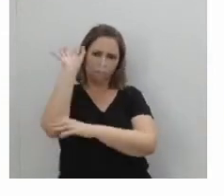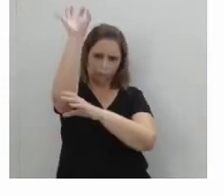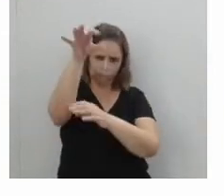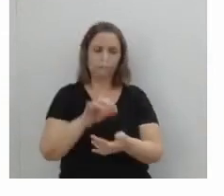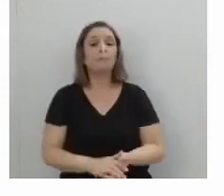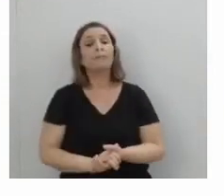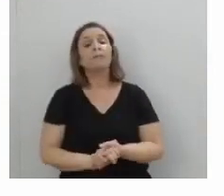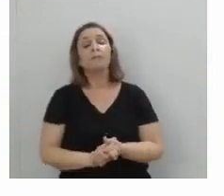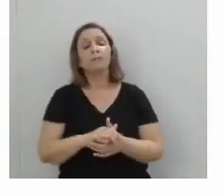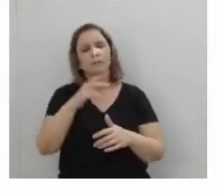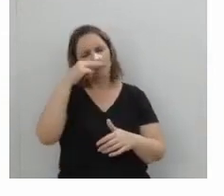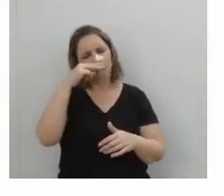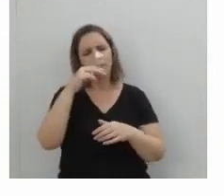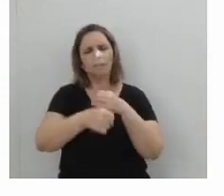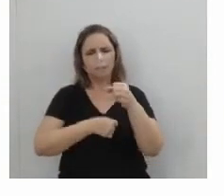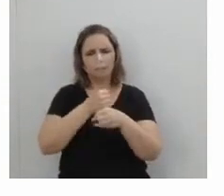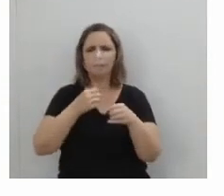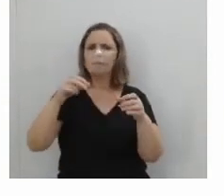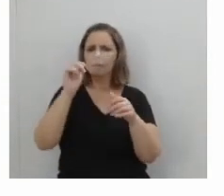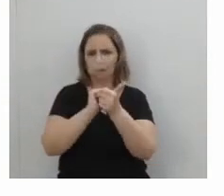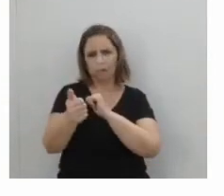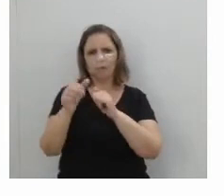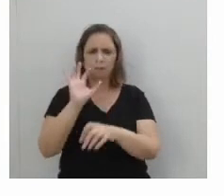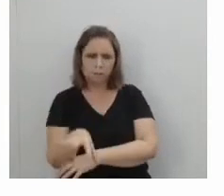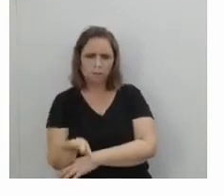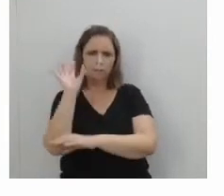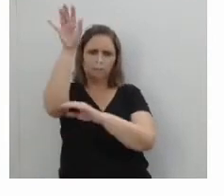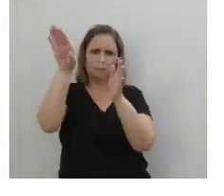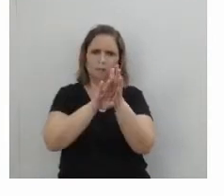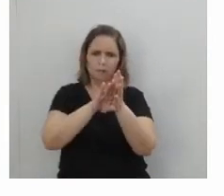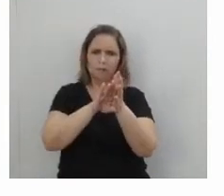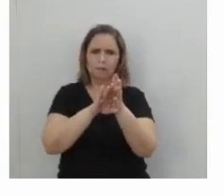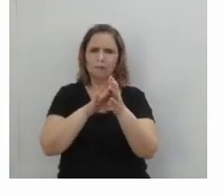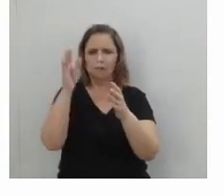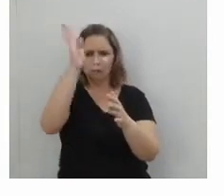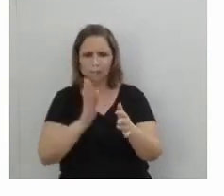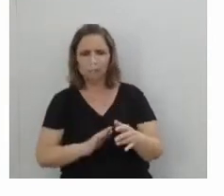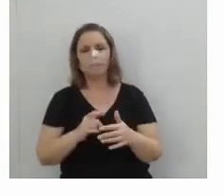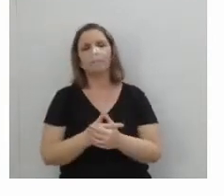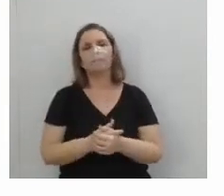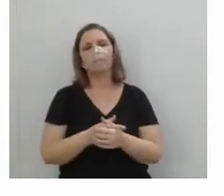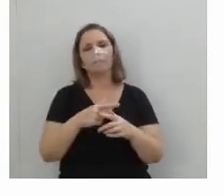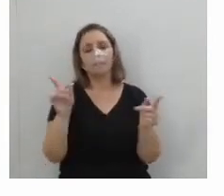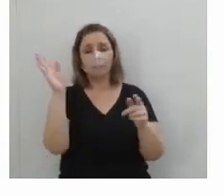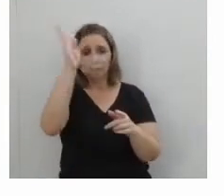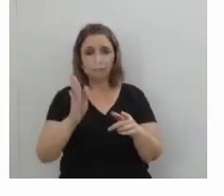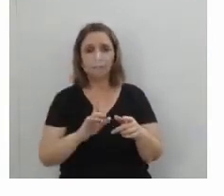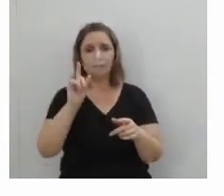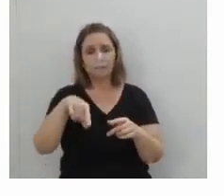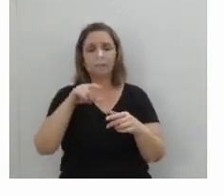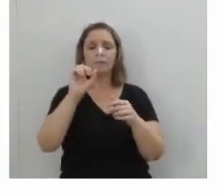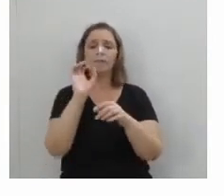Nesse mesmo ano, o esporte chegou ao Brasil, de forma discreta. O basquete, porém, foi inserido como